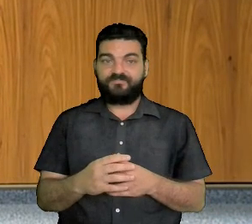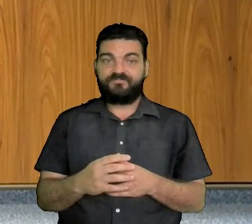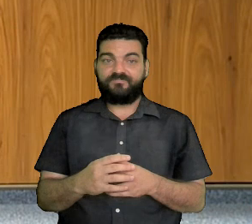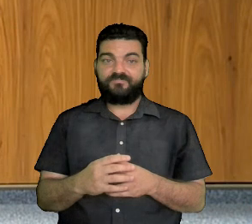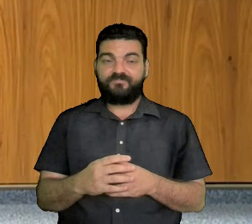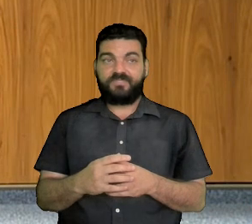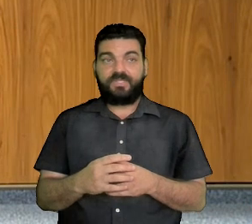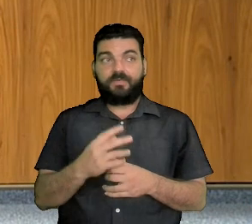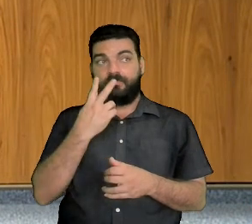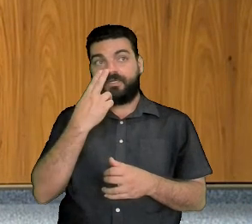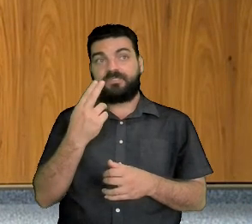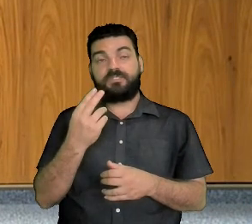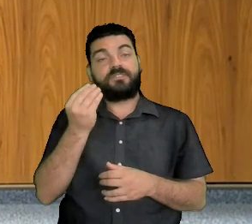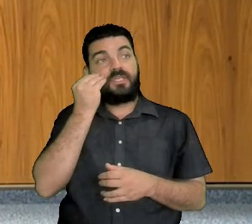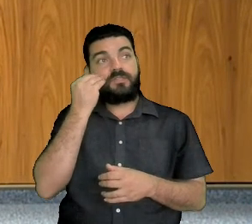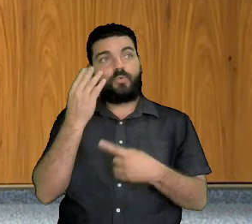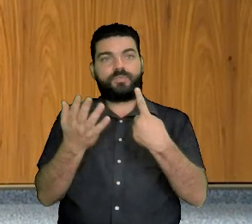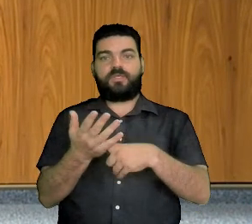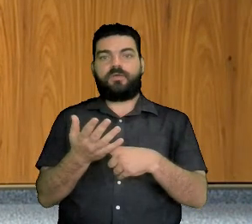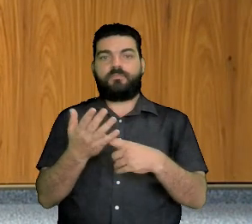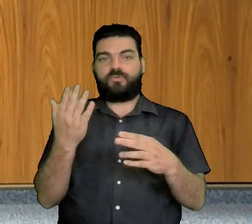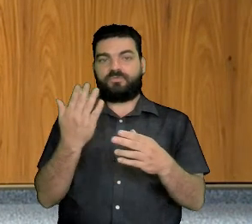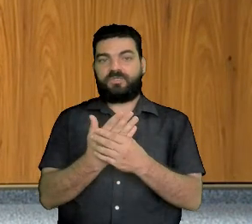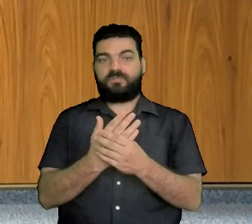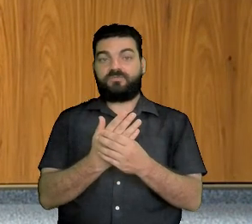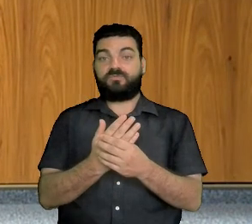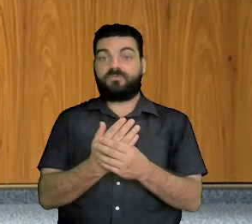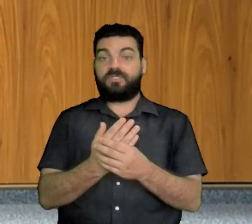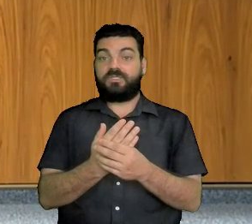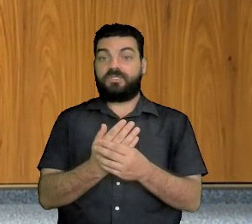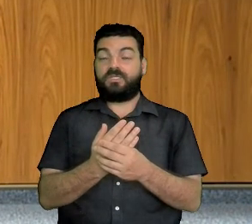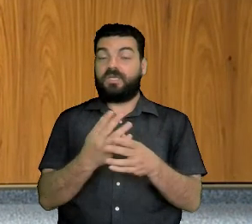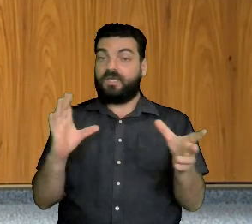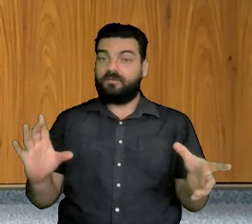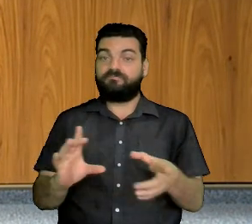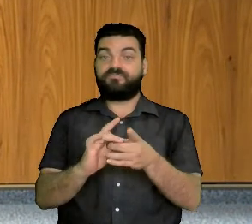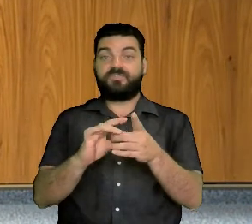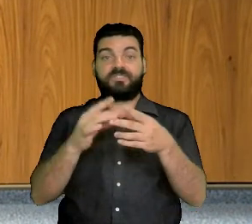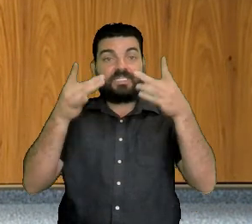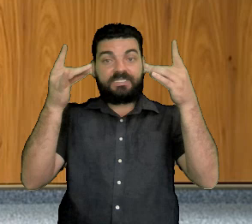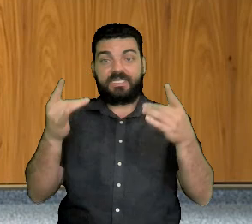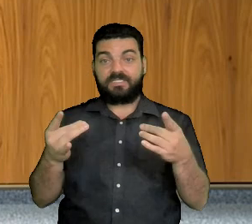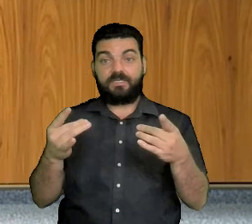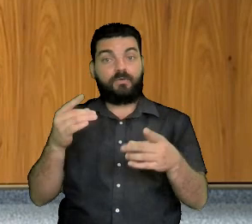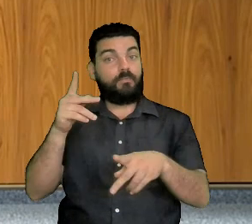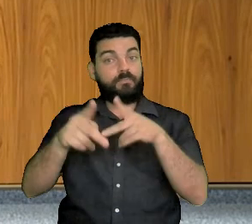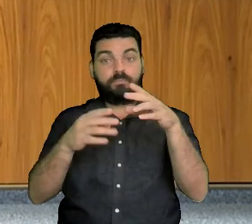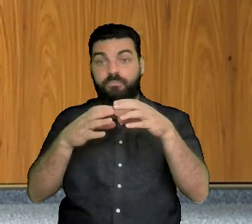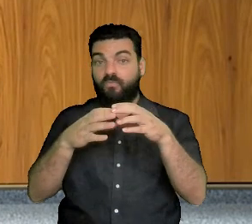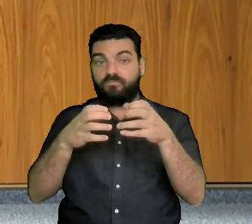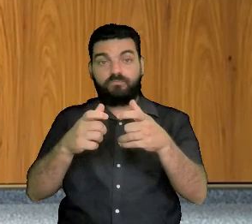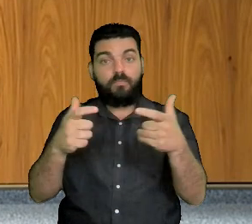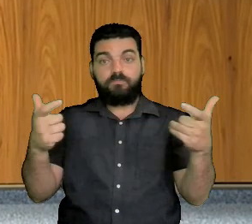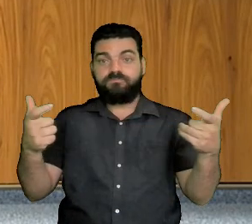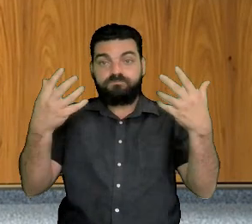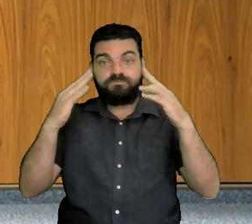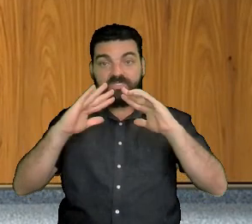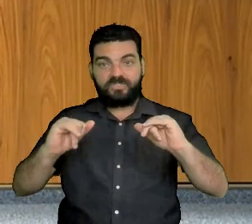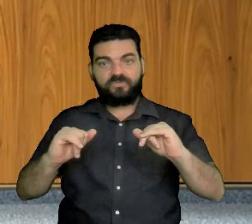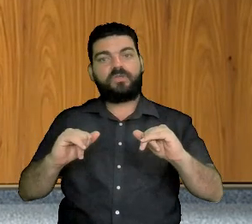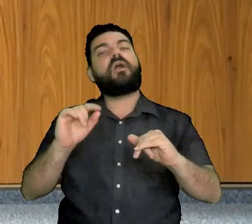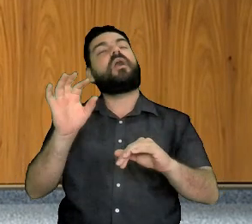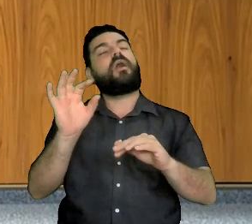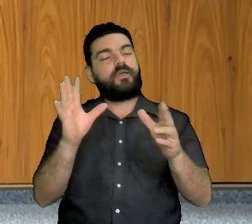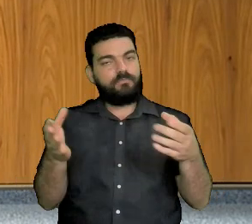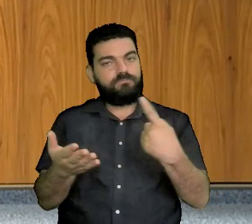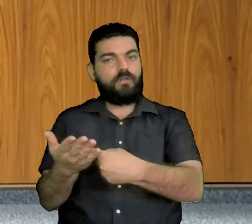se filtra processos em que é possível uma resolução dessas demandas de massa. Essa criação dessa centrais